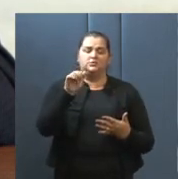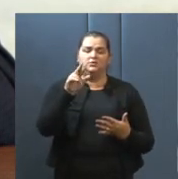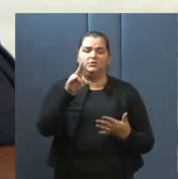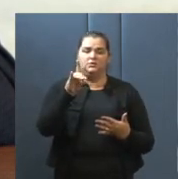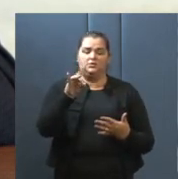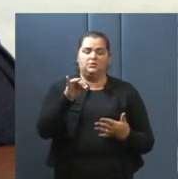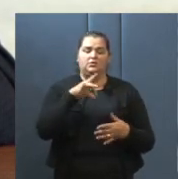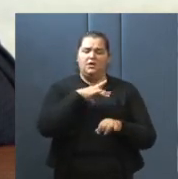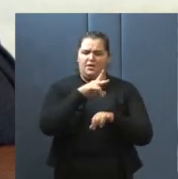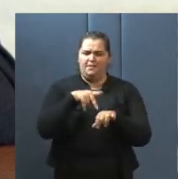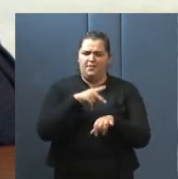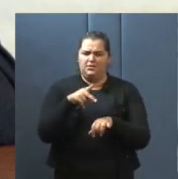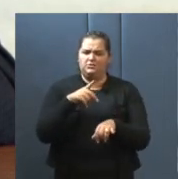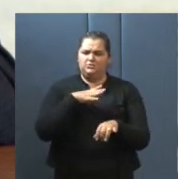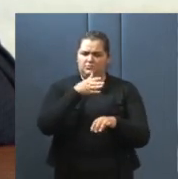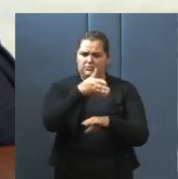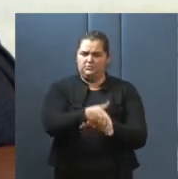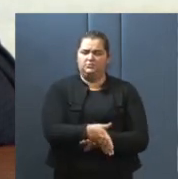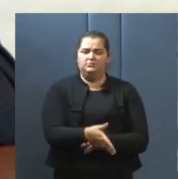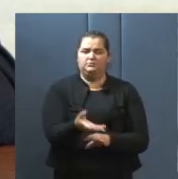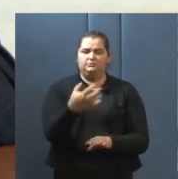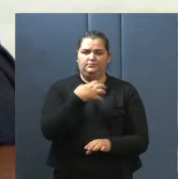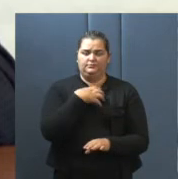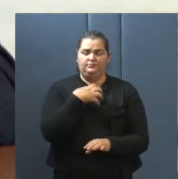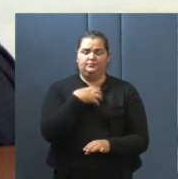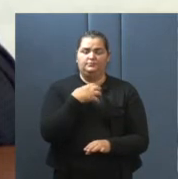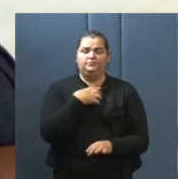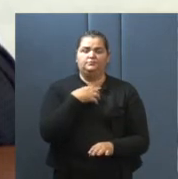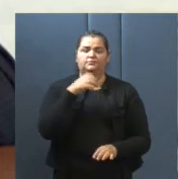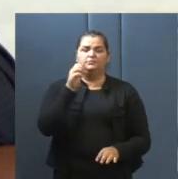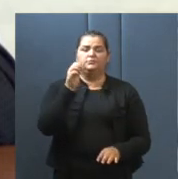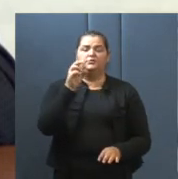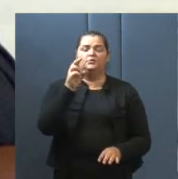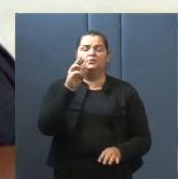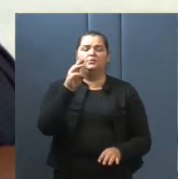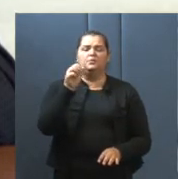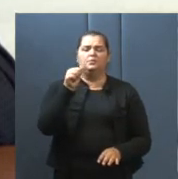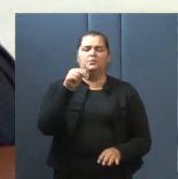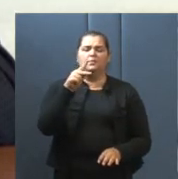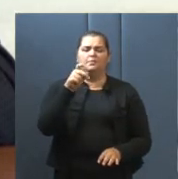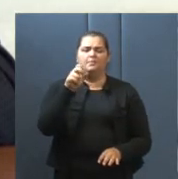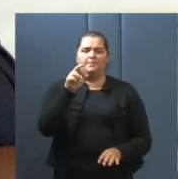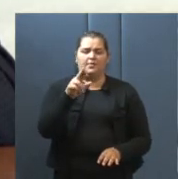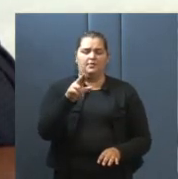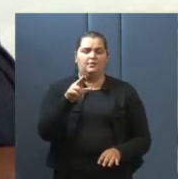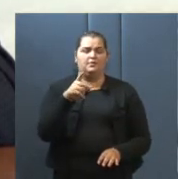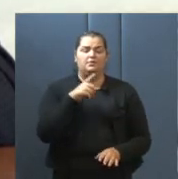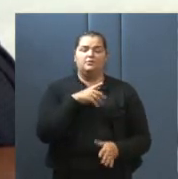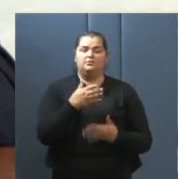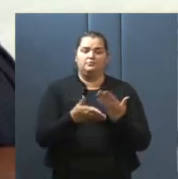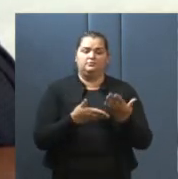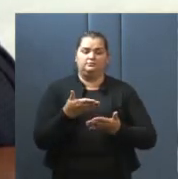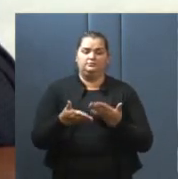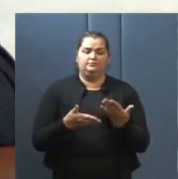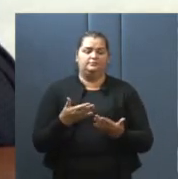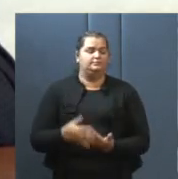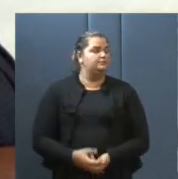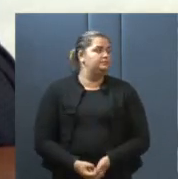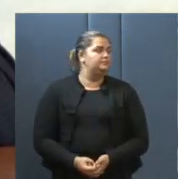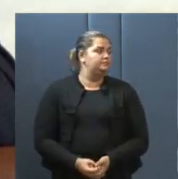Diversos países que participam da iniciativa One Belt, One Road estão sujeitos a debt